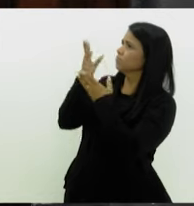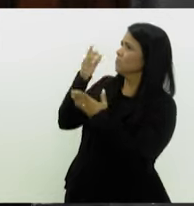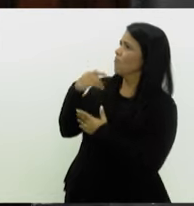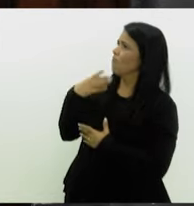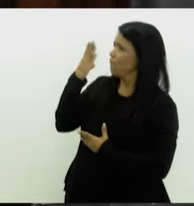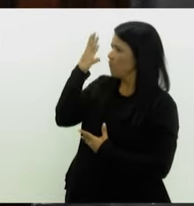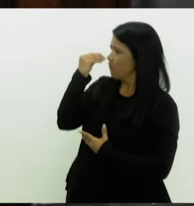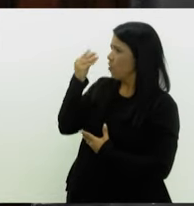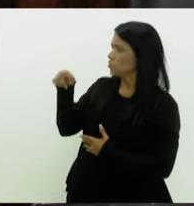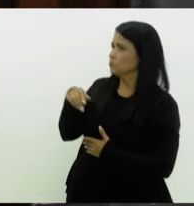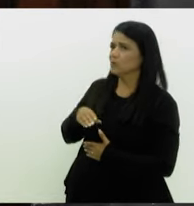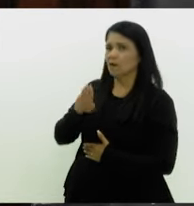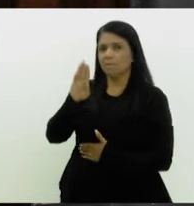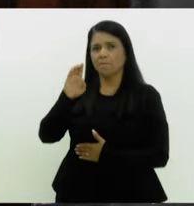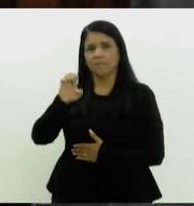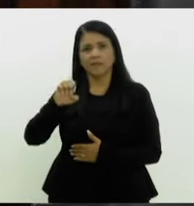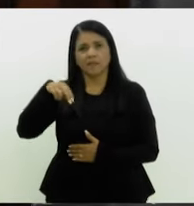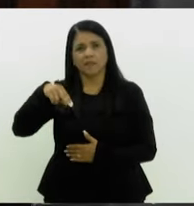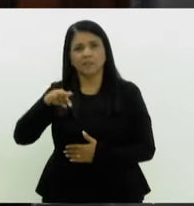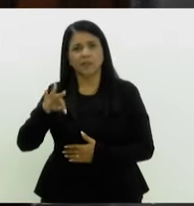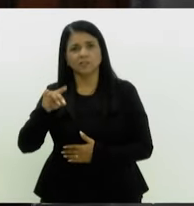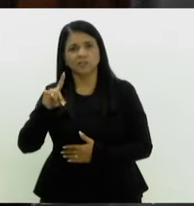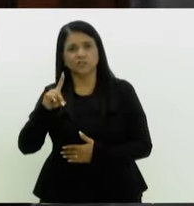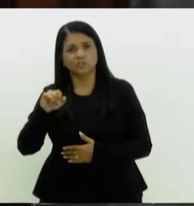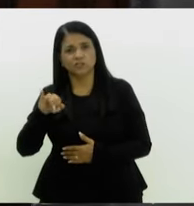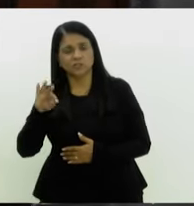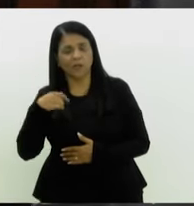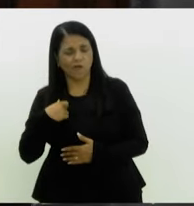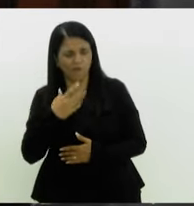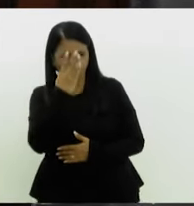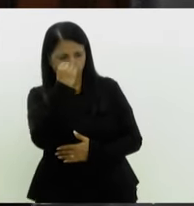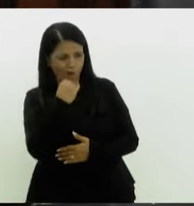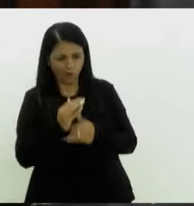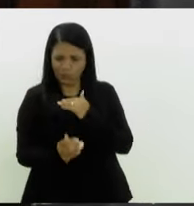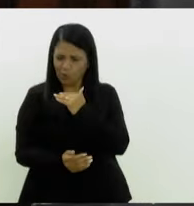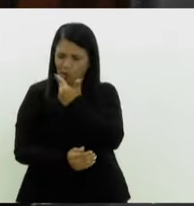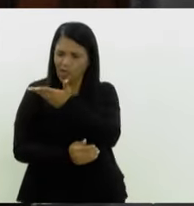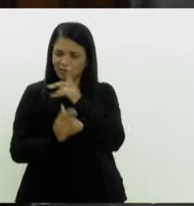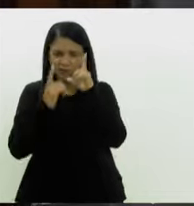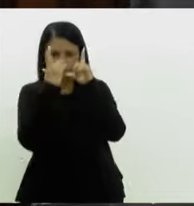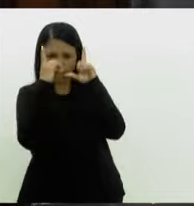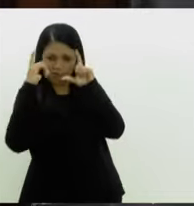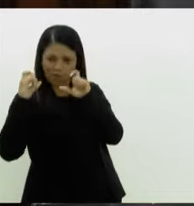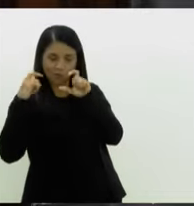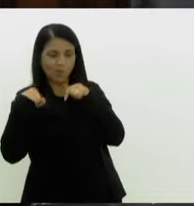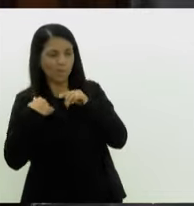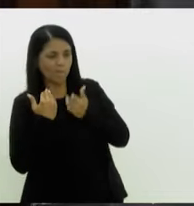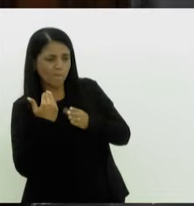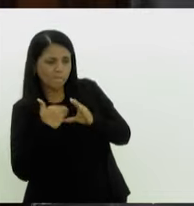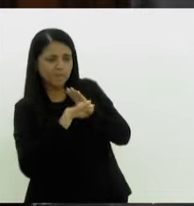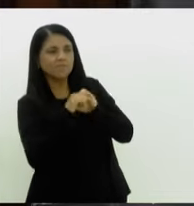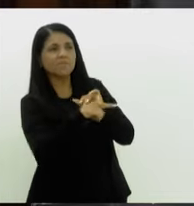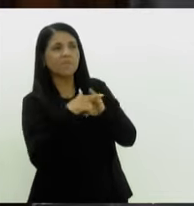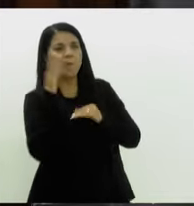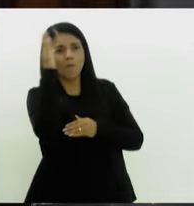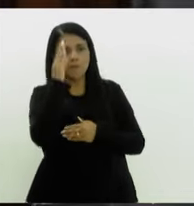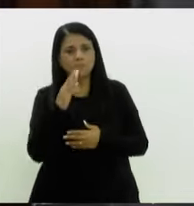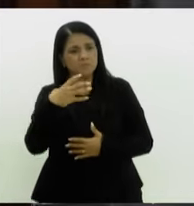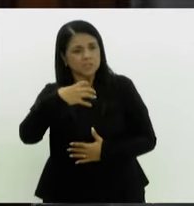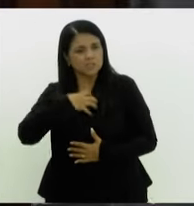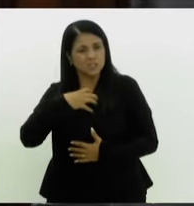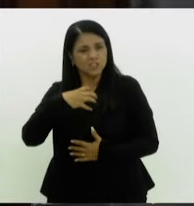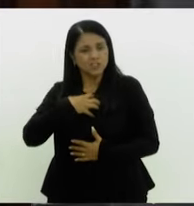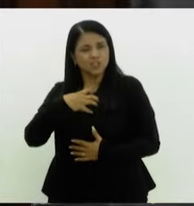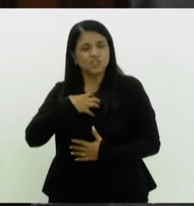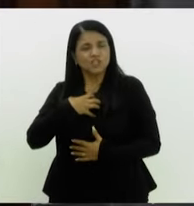numa emoção tão grande e fui para lá fiz uma foto do lado dela e mandei pro Brasil falando Bené como eu me senti em casa